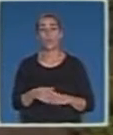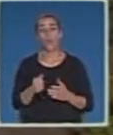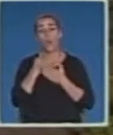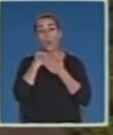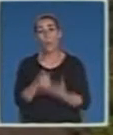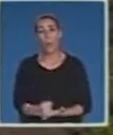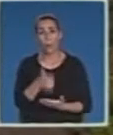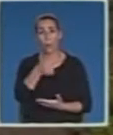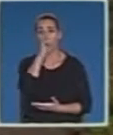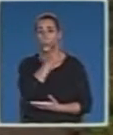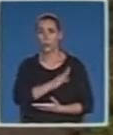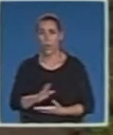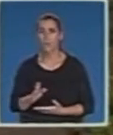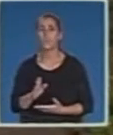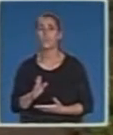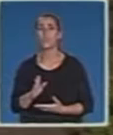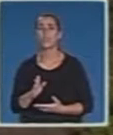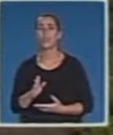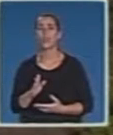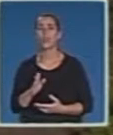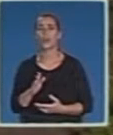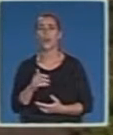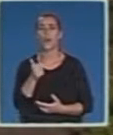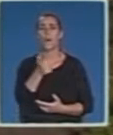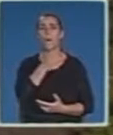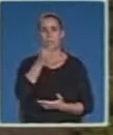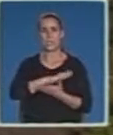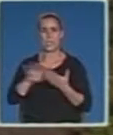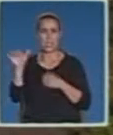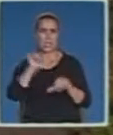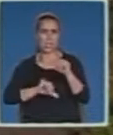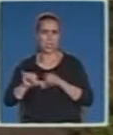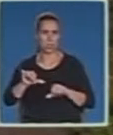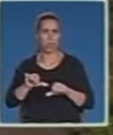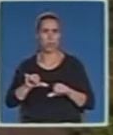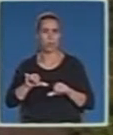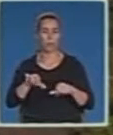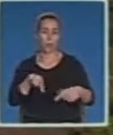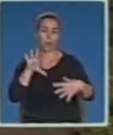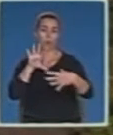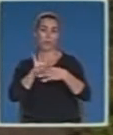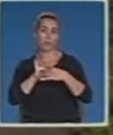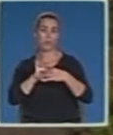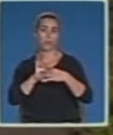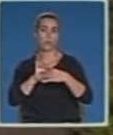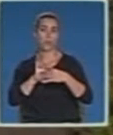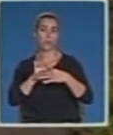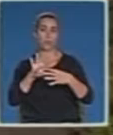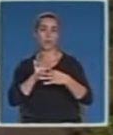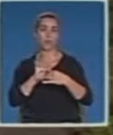não vinha biológica e não tão química. Numa zona património da humanidade acho que isso faria